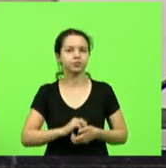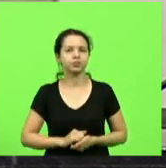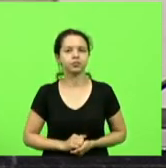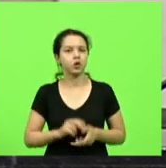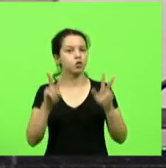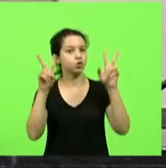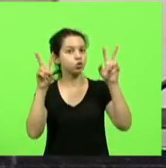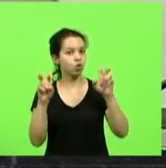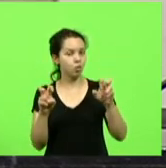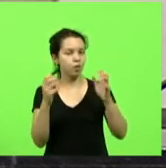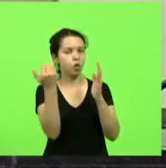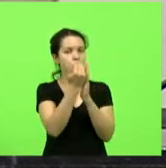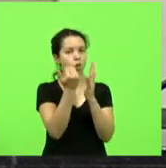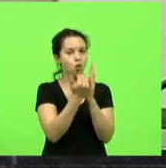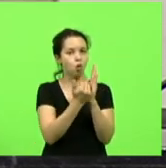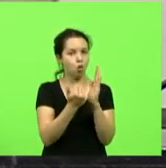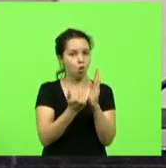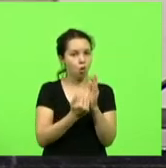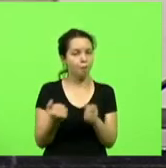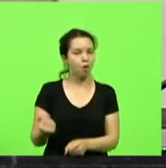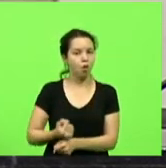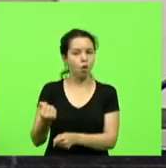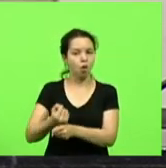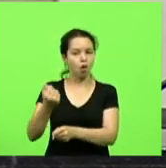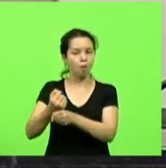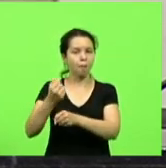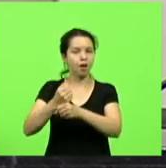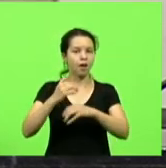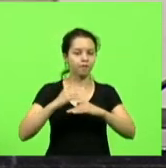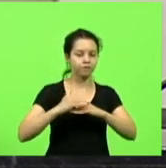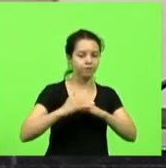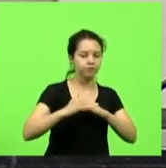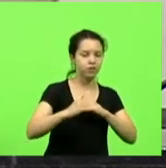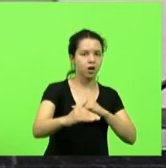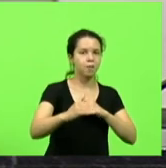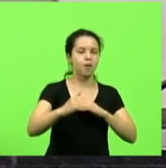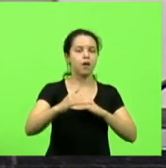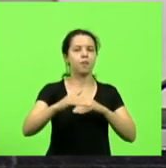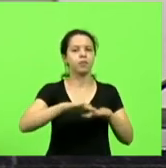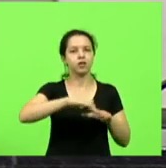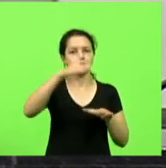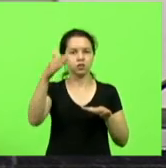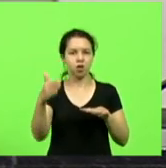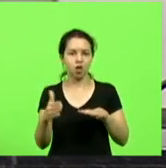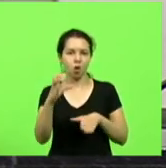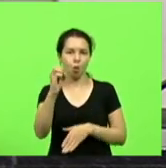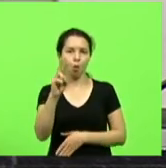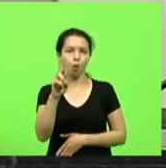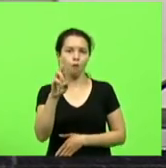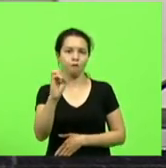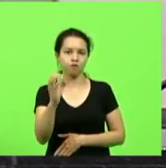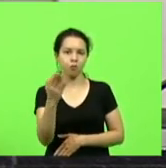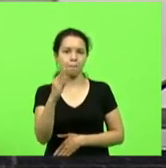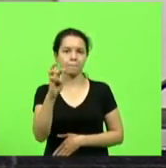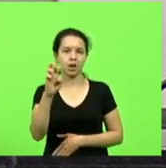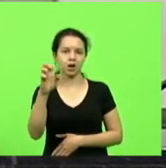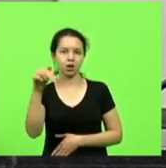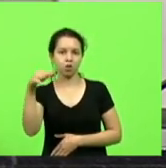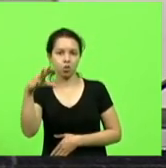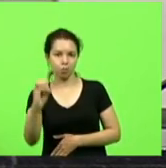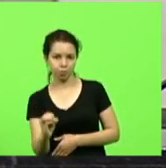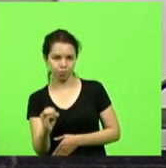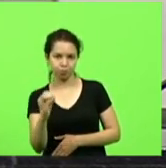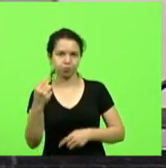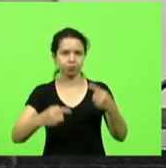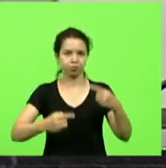do cronograma das obras de asfaltamento da Serra do Corvo Branco. Em discussão, não havendo quem queira discutir, é em votação. Deputados